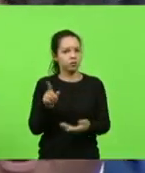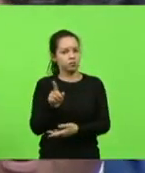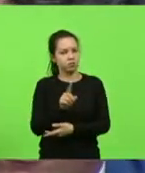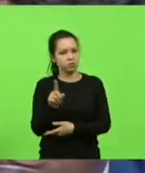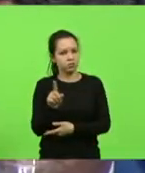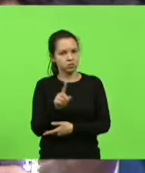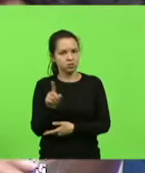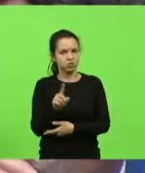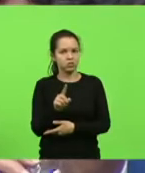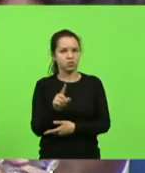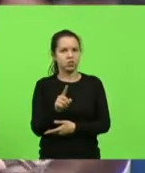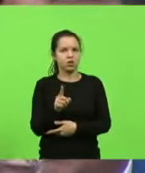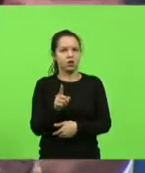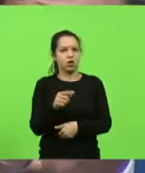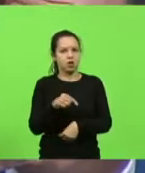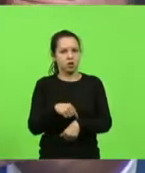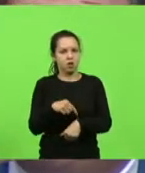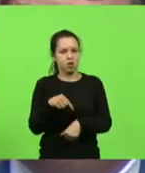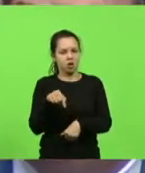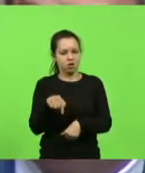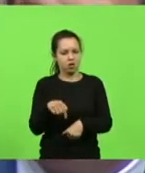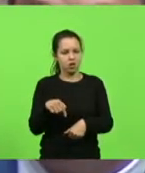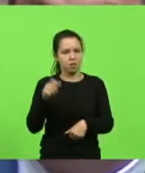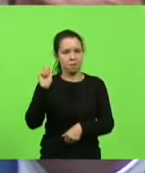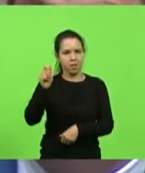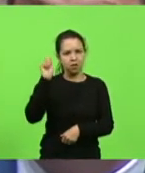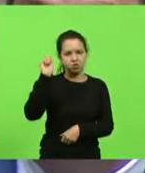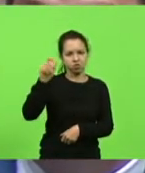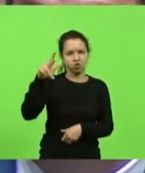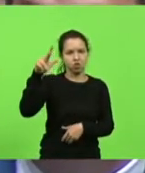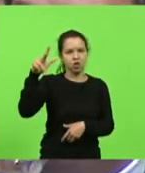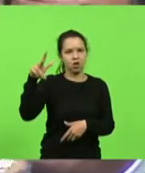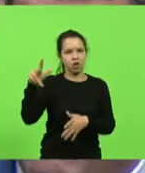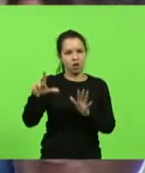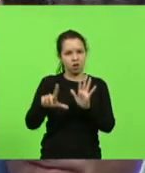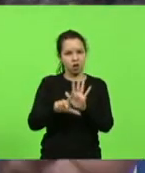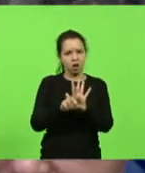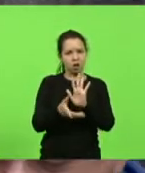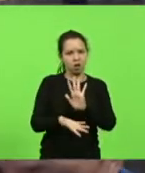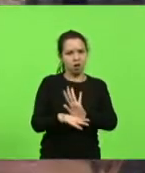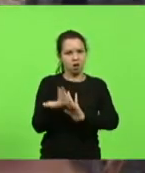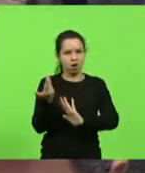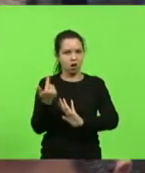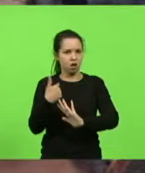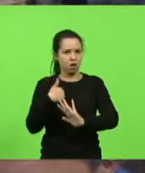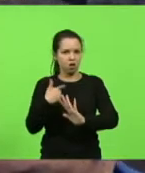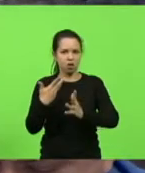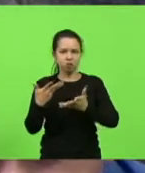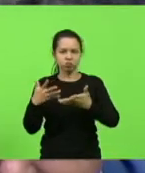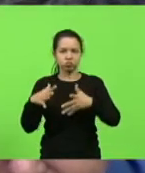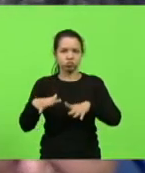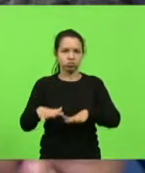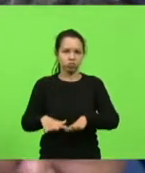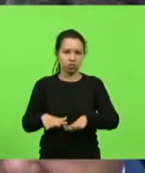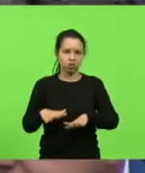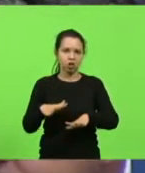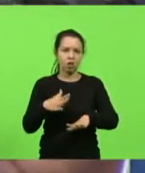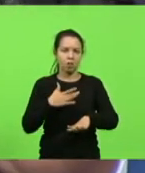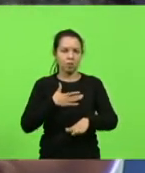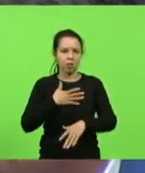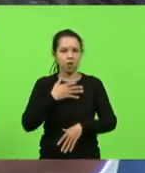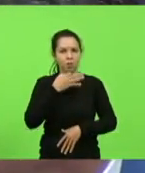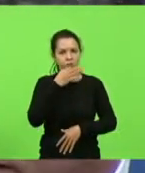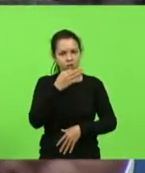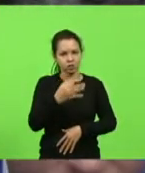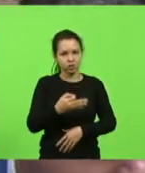manhã uma magia legislativa para poder retirar, declinei de um posicionamento meu numa comissão para que fosse valer